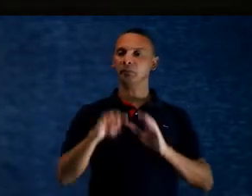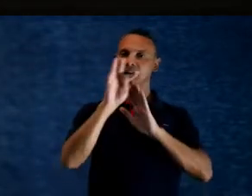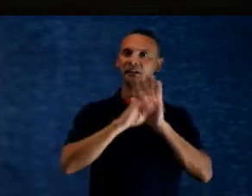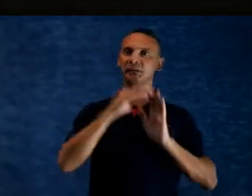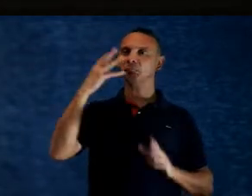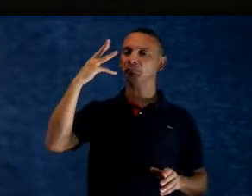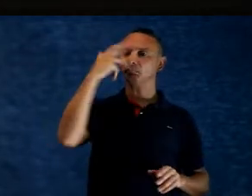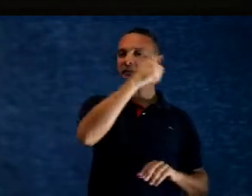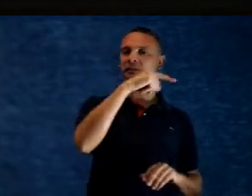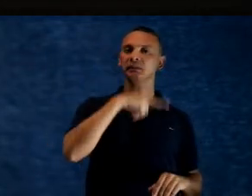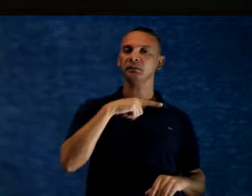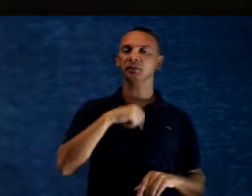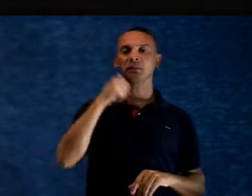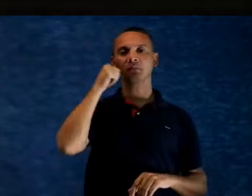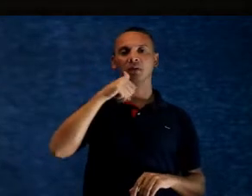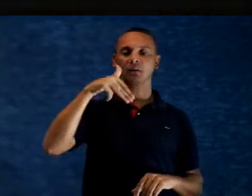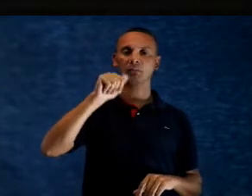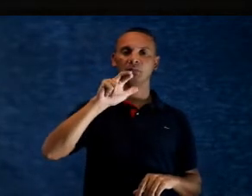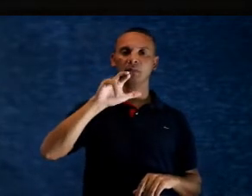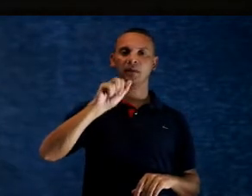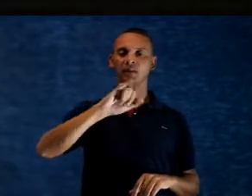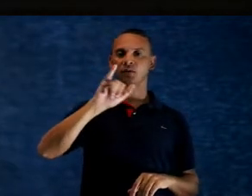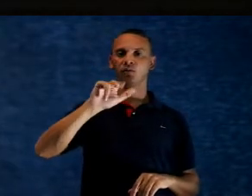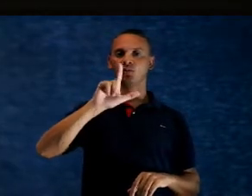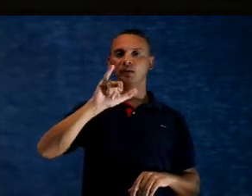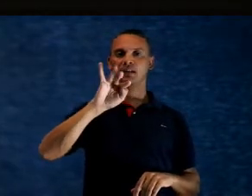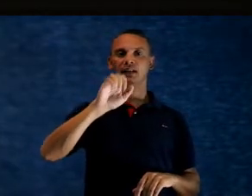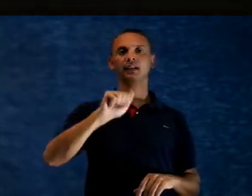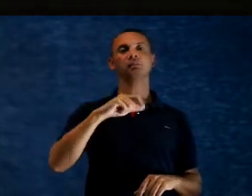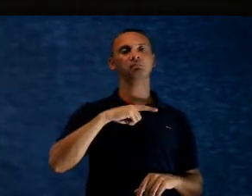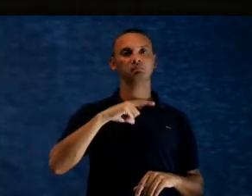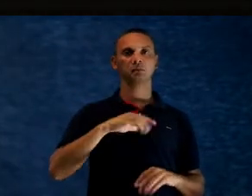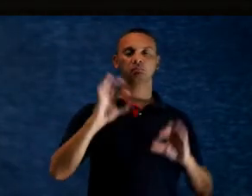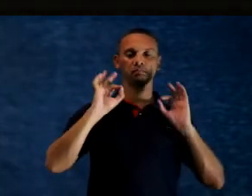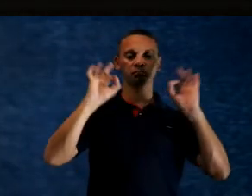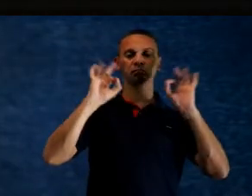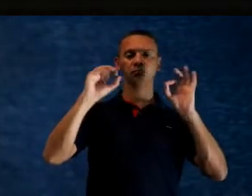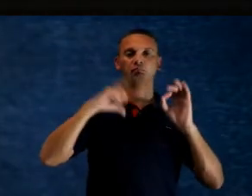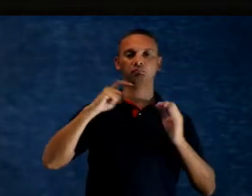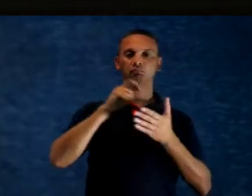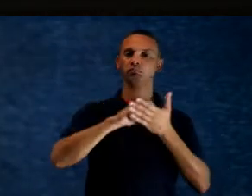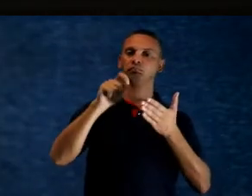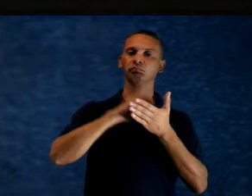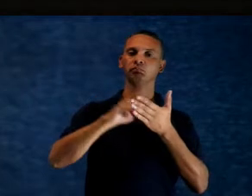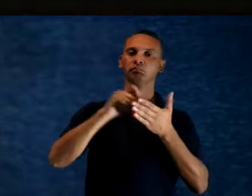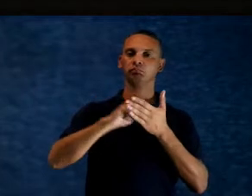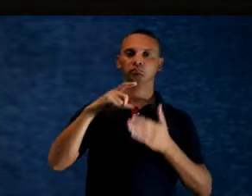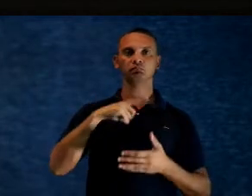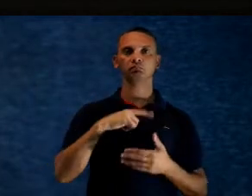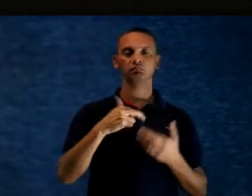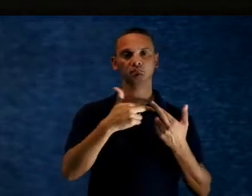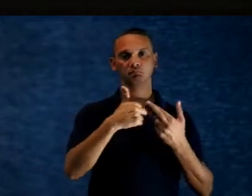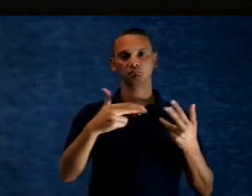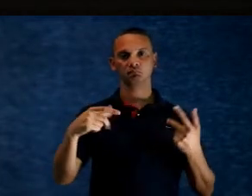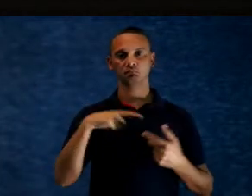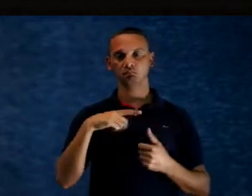Rogério. Eles têm esta característica que é absolutamente admirável de